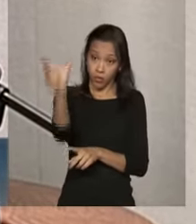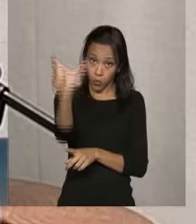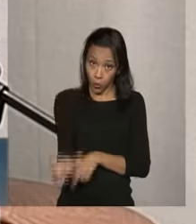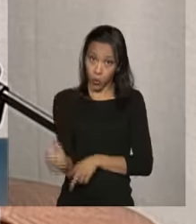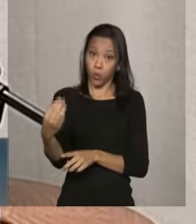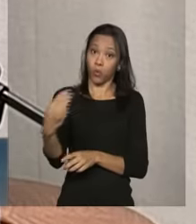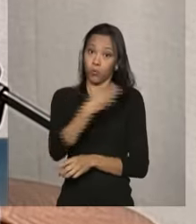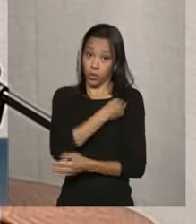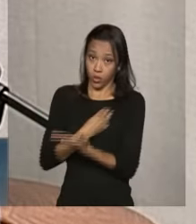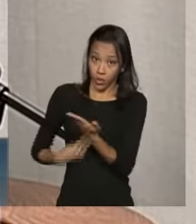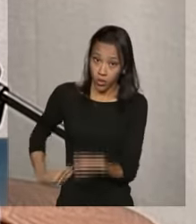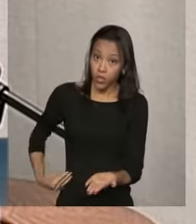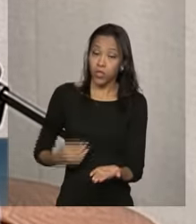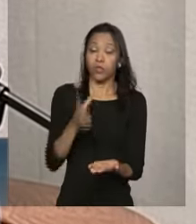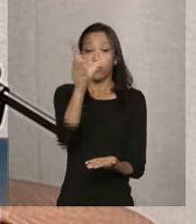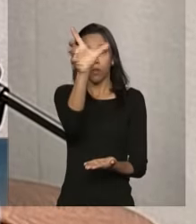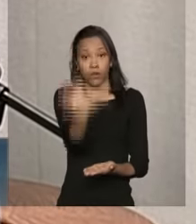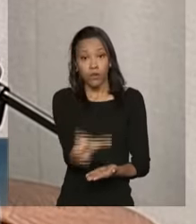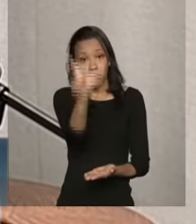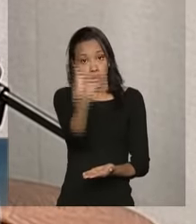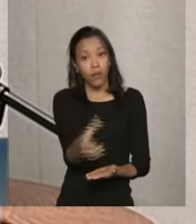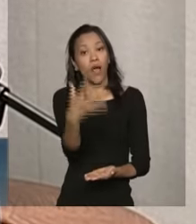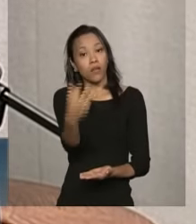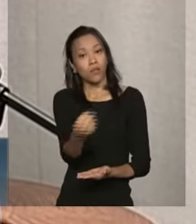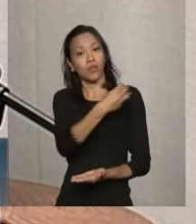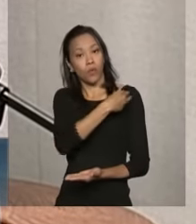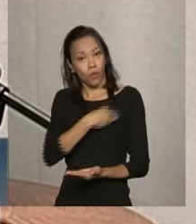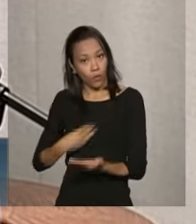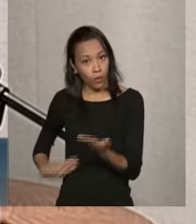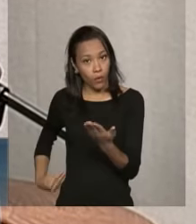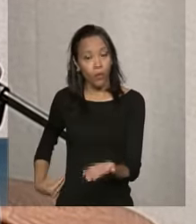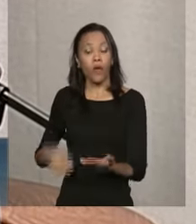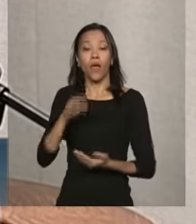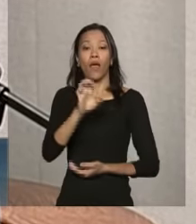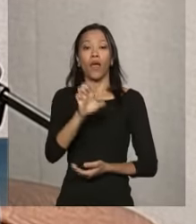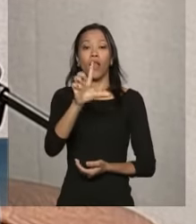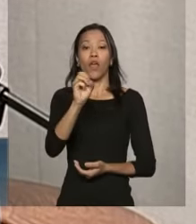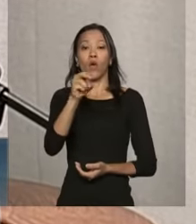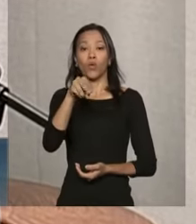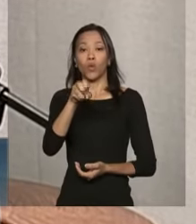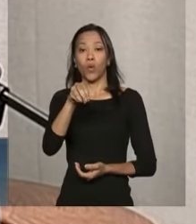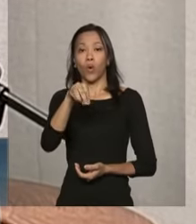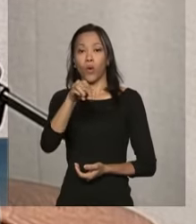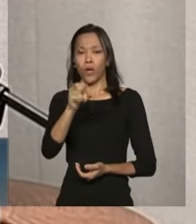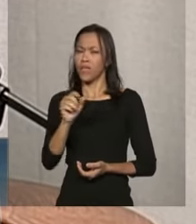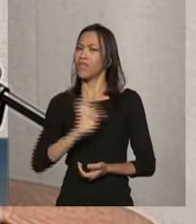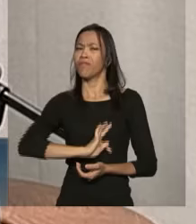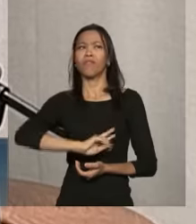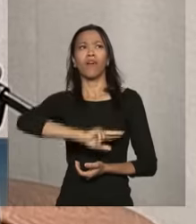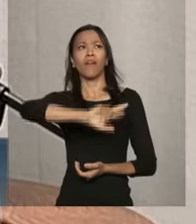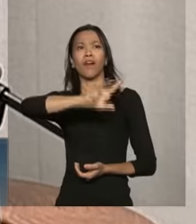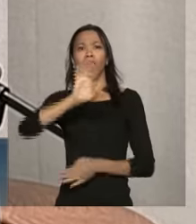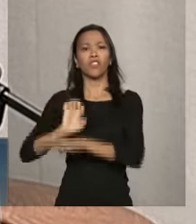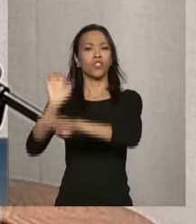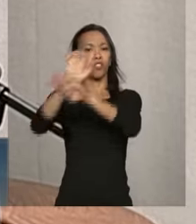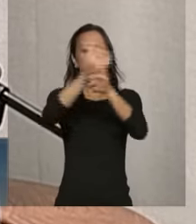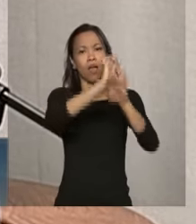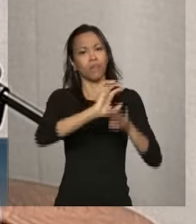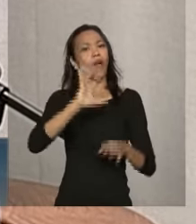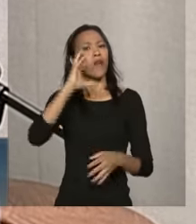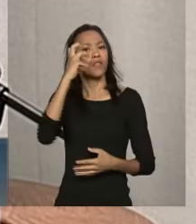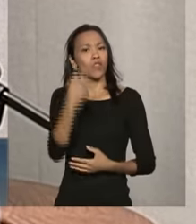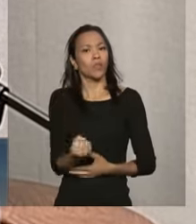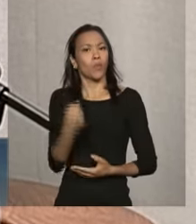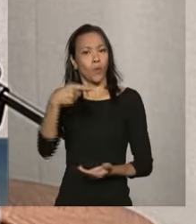encampou a ministra Eleonora aqui representada pela ca da encamp todos os estados encaram para trazer a tona